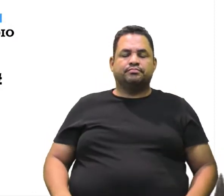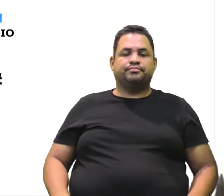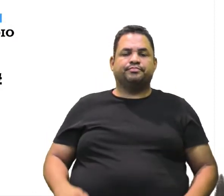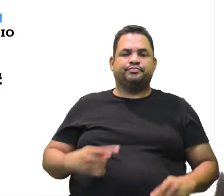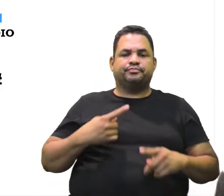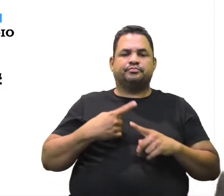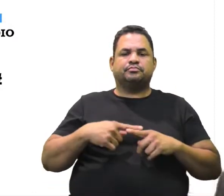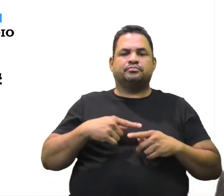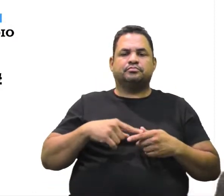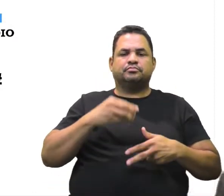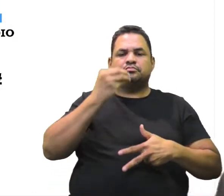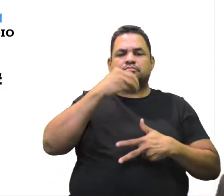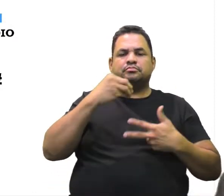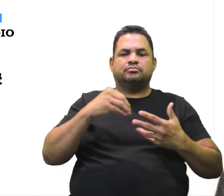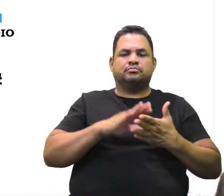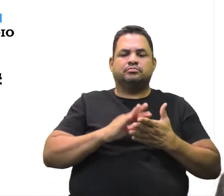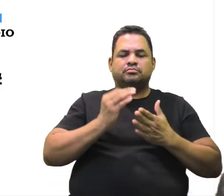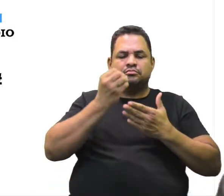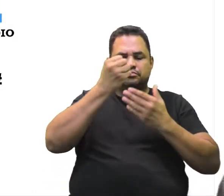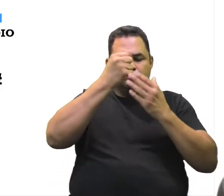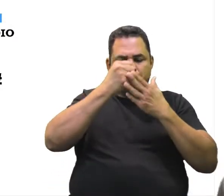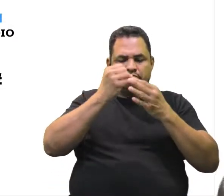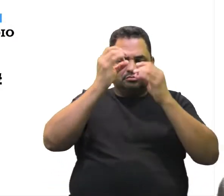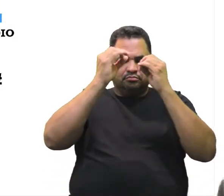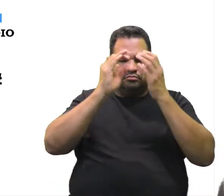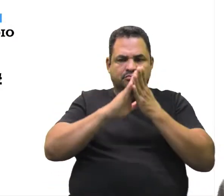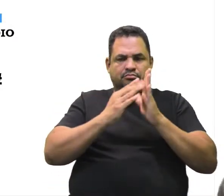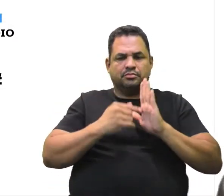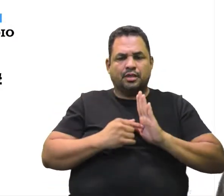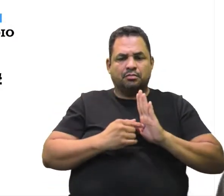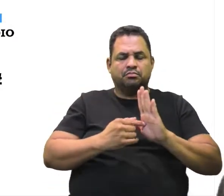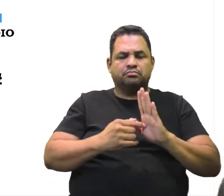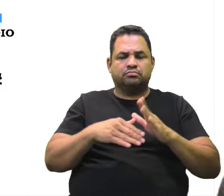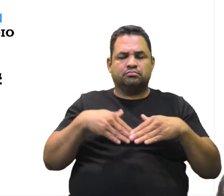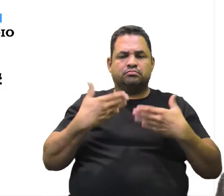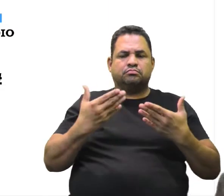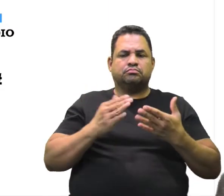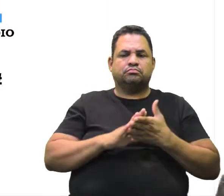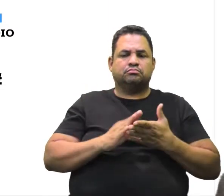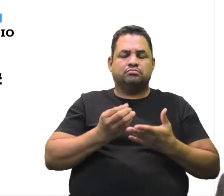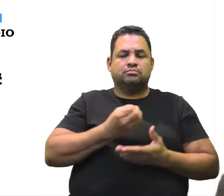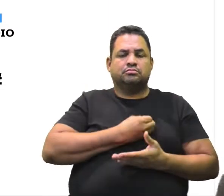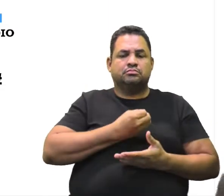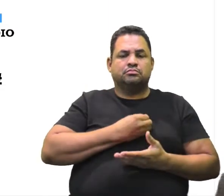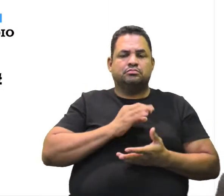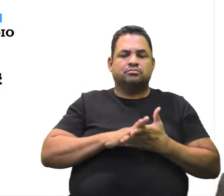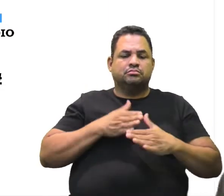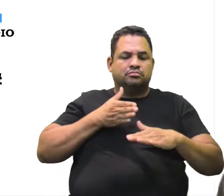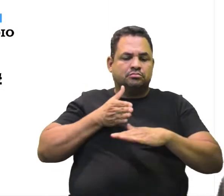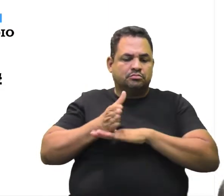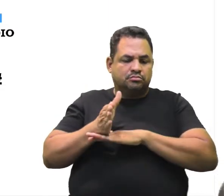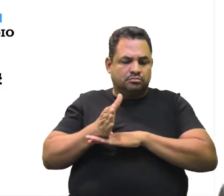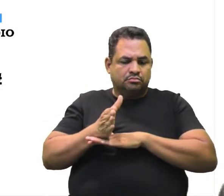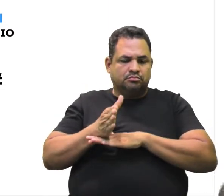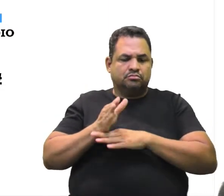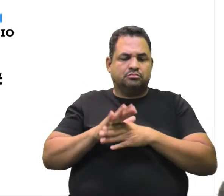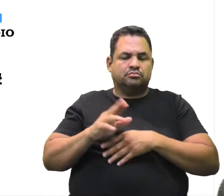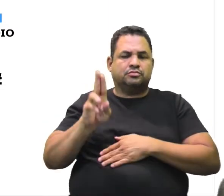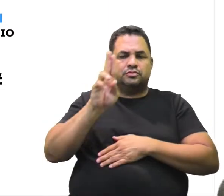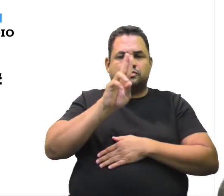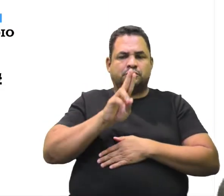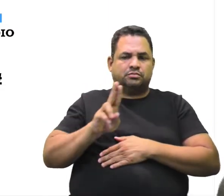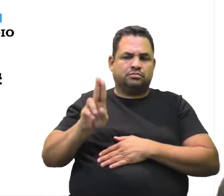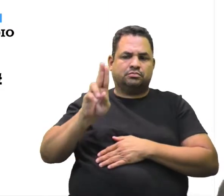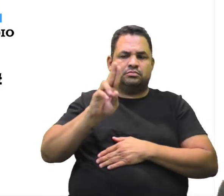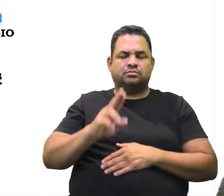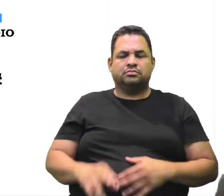hoje é que está definindo, dependendo da sua nota, o seu acesso nas grandes